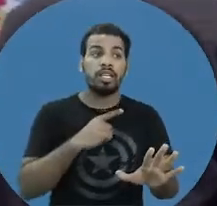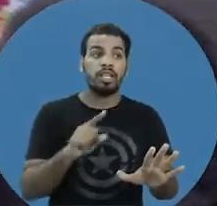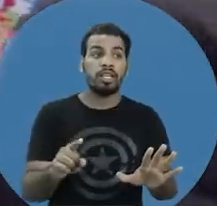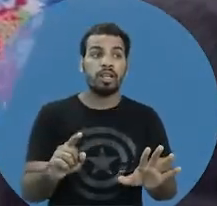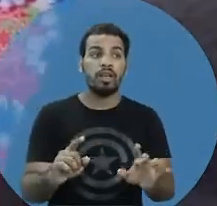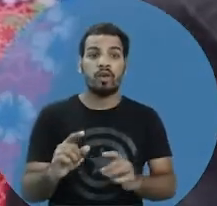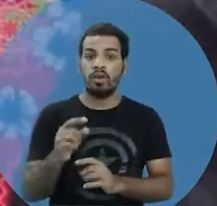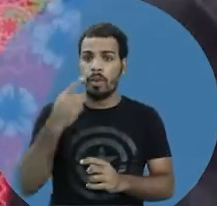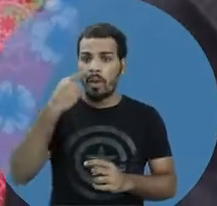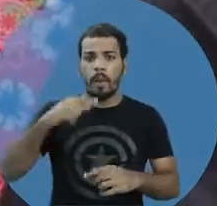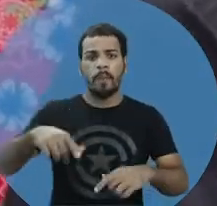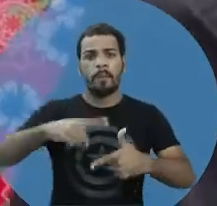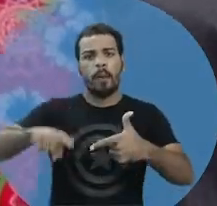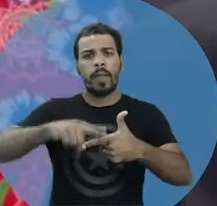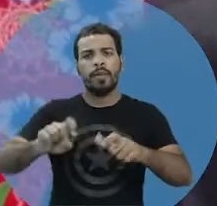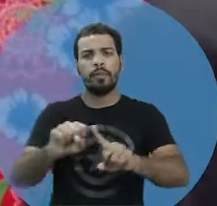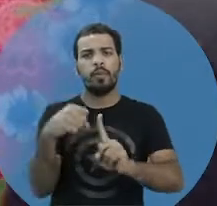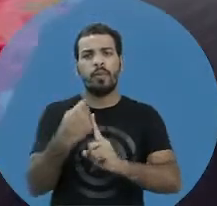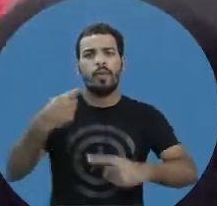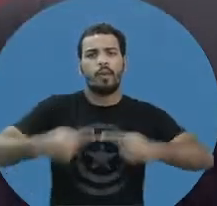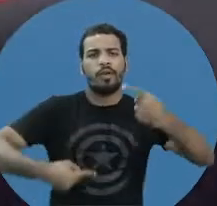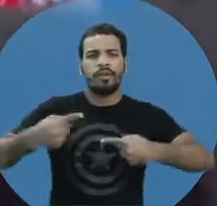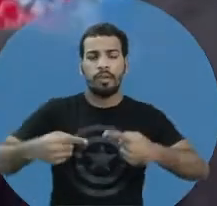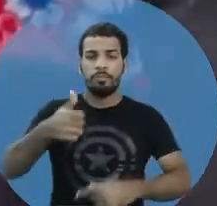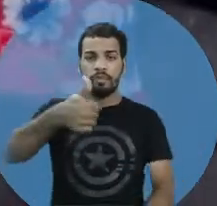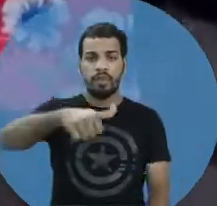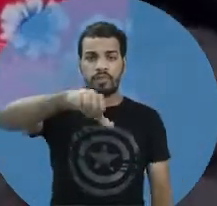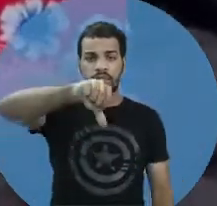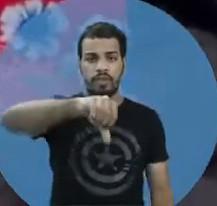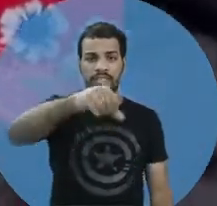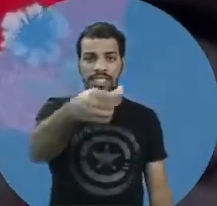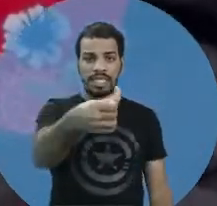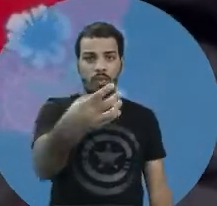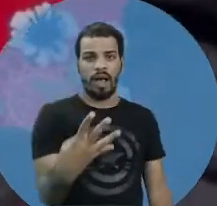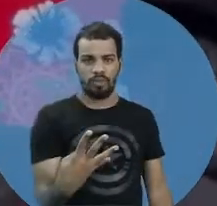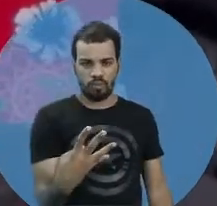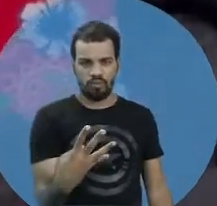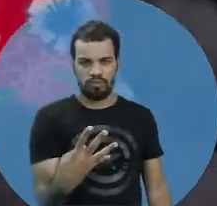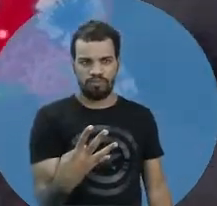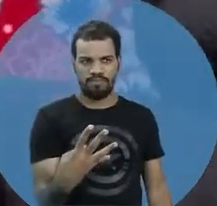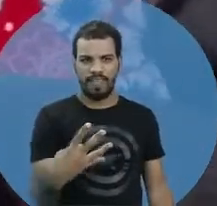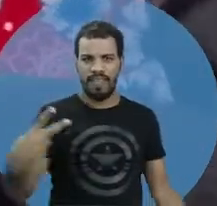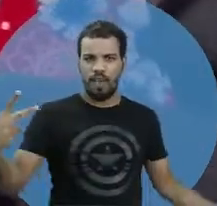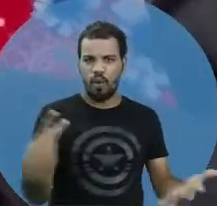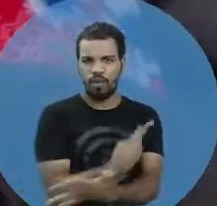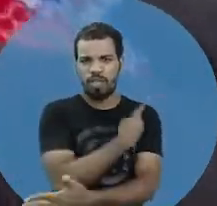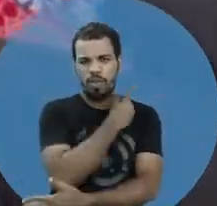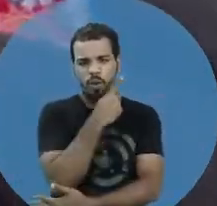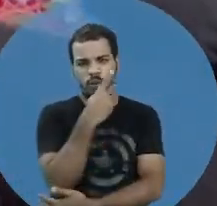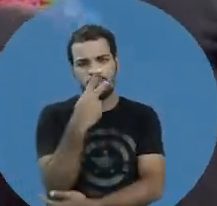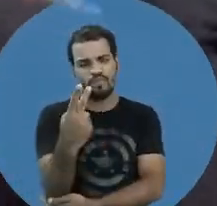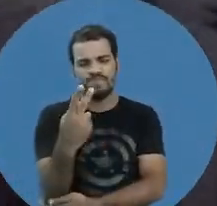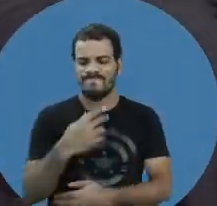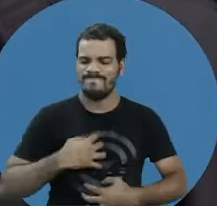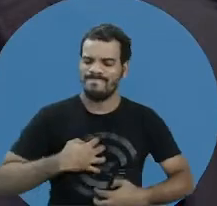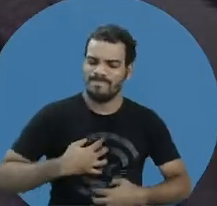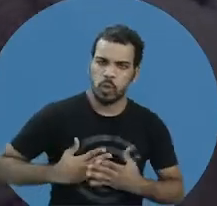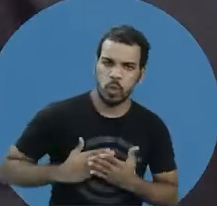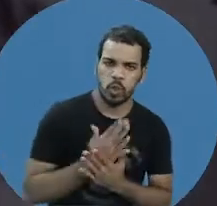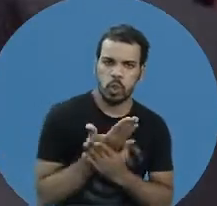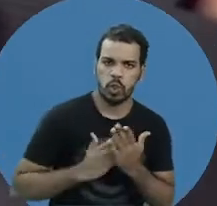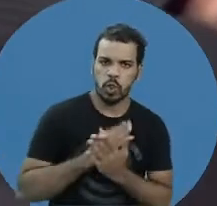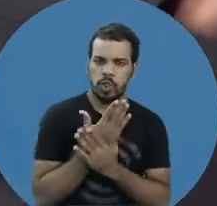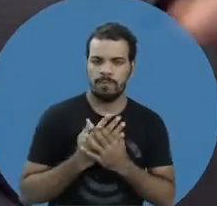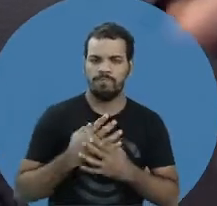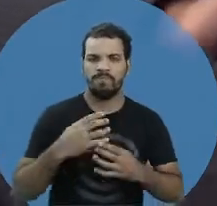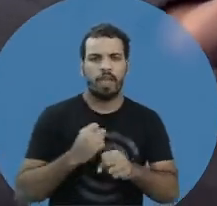cenário político-social, em 1964, e consequentemente incomodou, fato que me rendeu